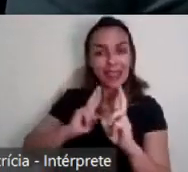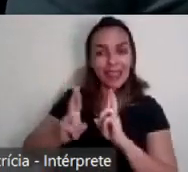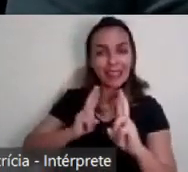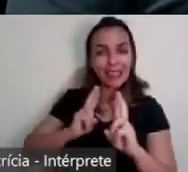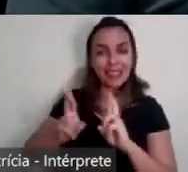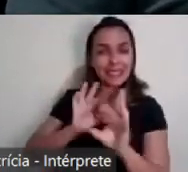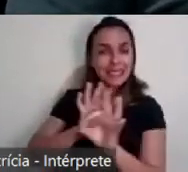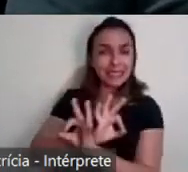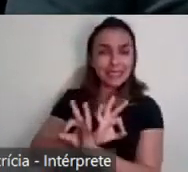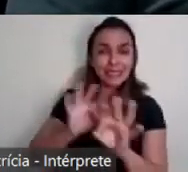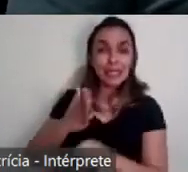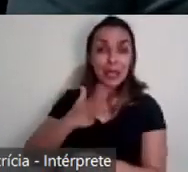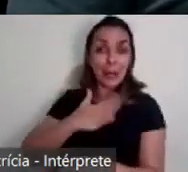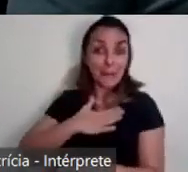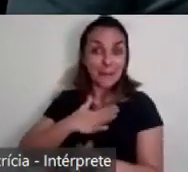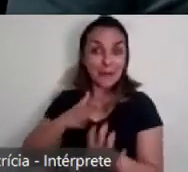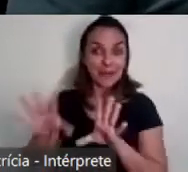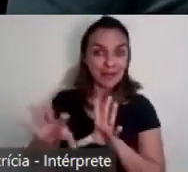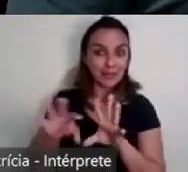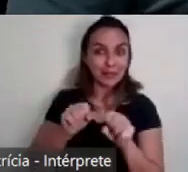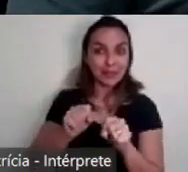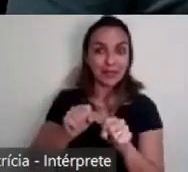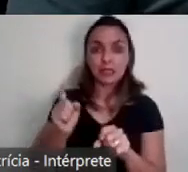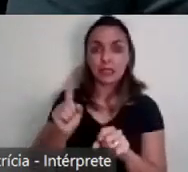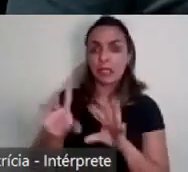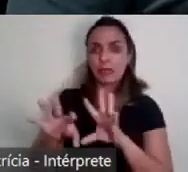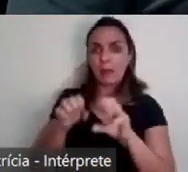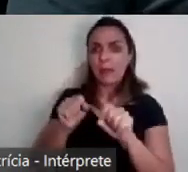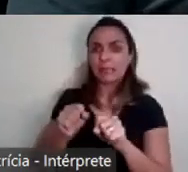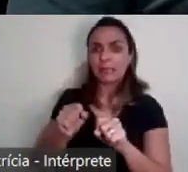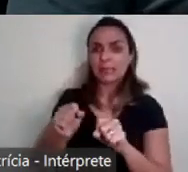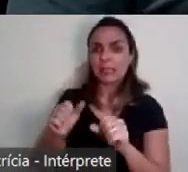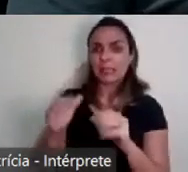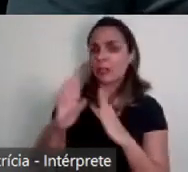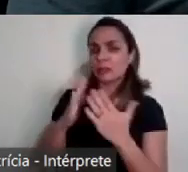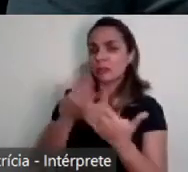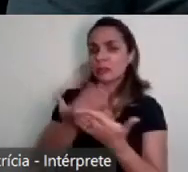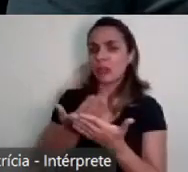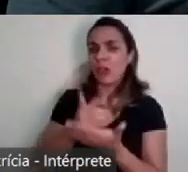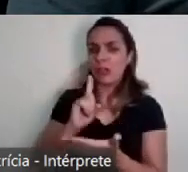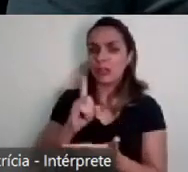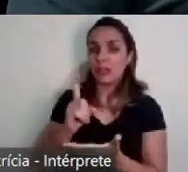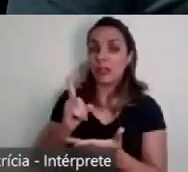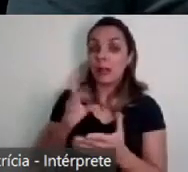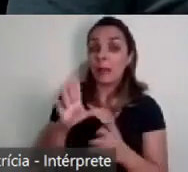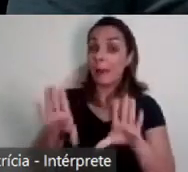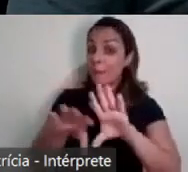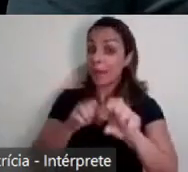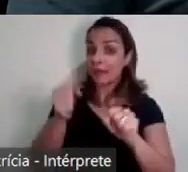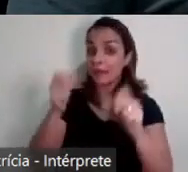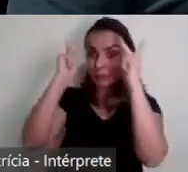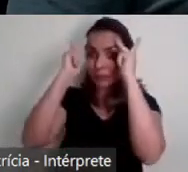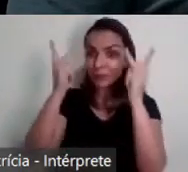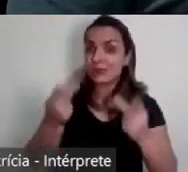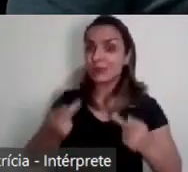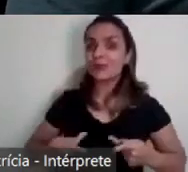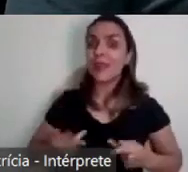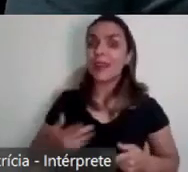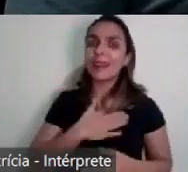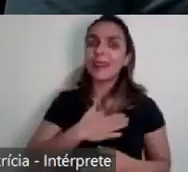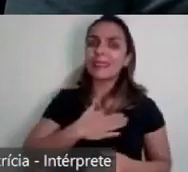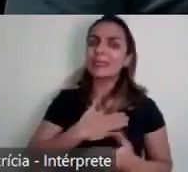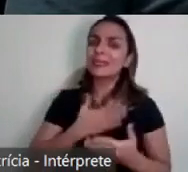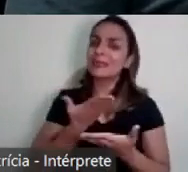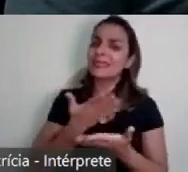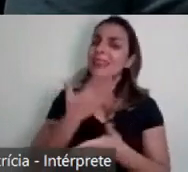relevante com a minha formação não comia formação acadêmica somente mas com a minha formação humana Wilson Gostaria que você